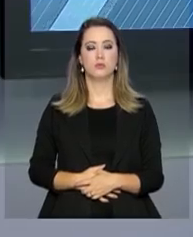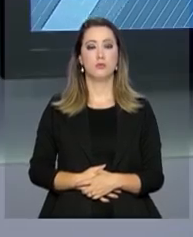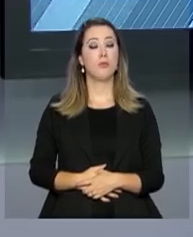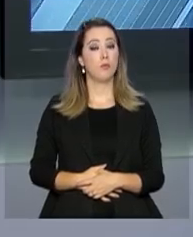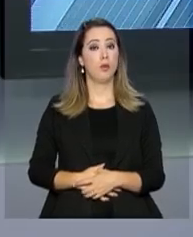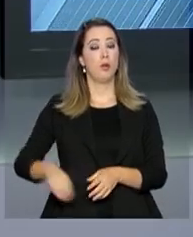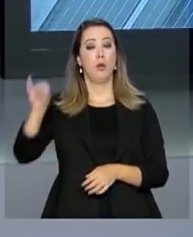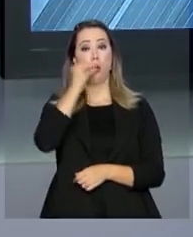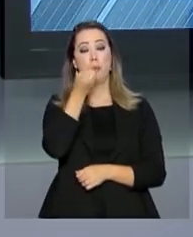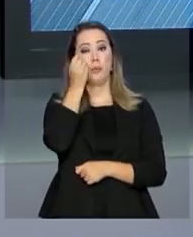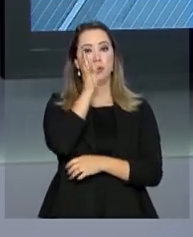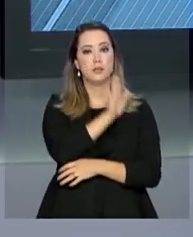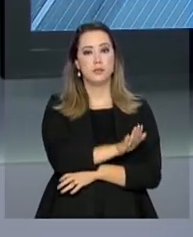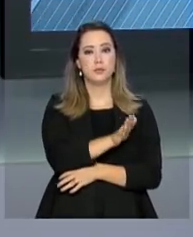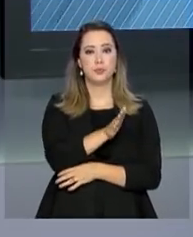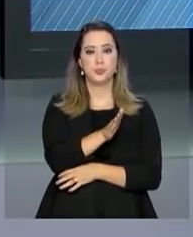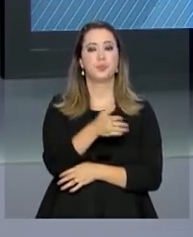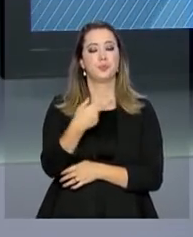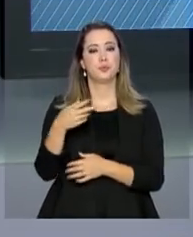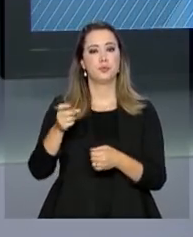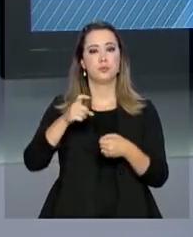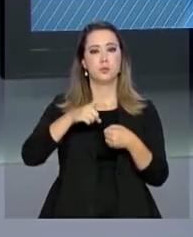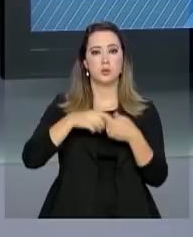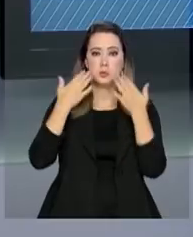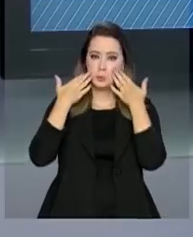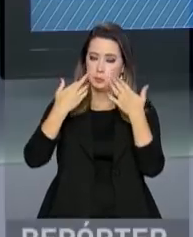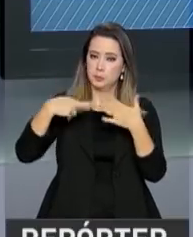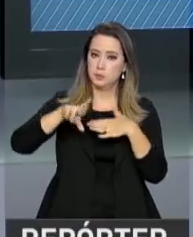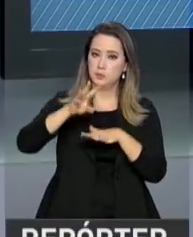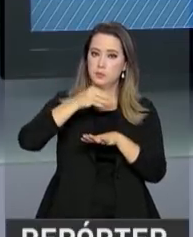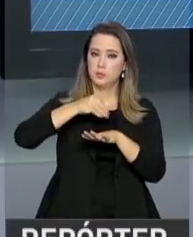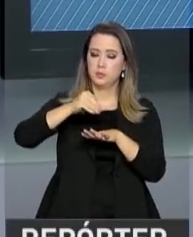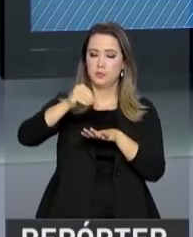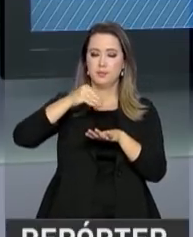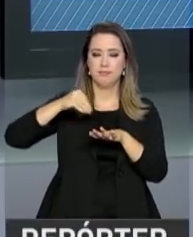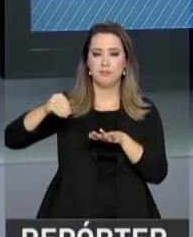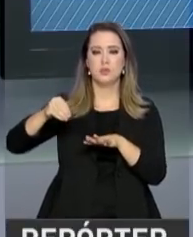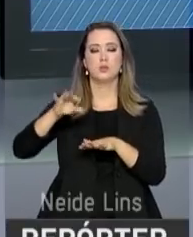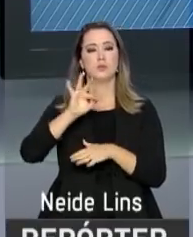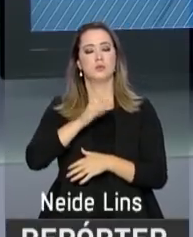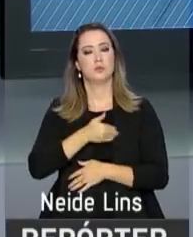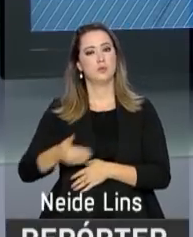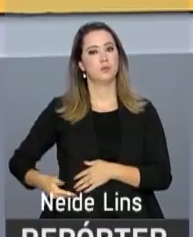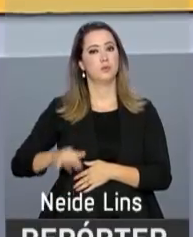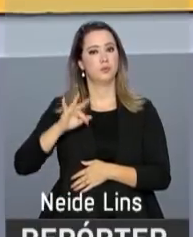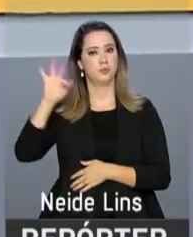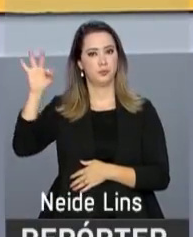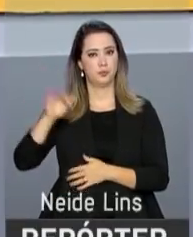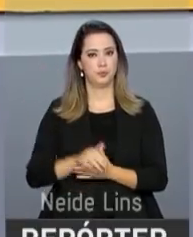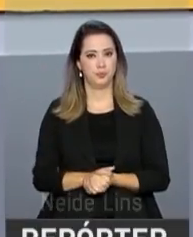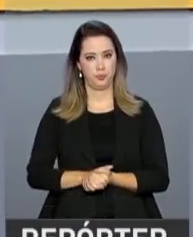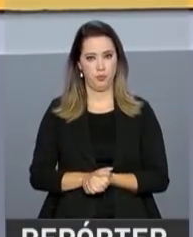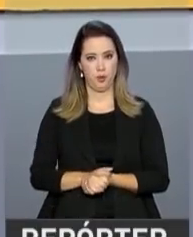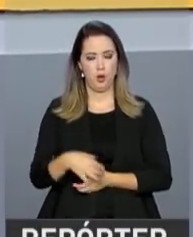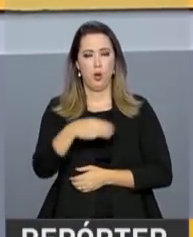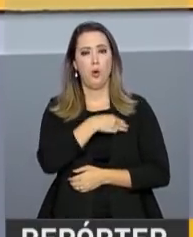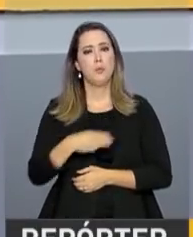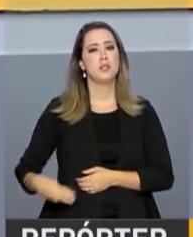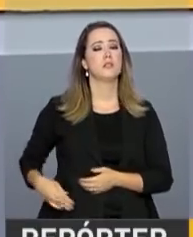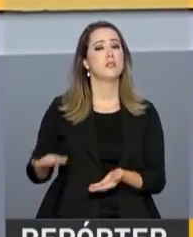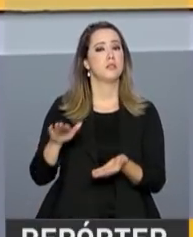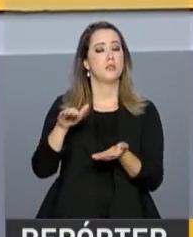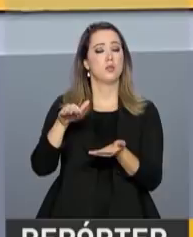olá boa tarde estamos de volta com as notícias do governo federal aqui no repórter nbr o ministro da